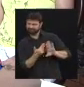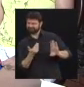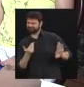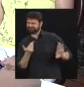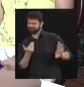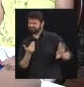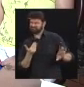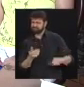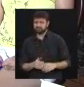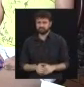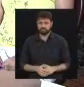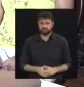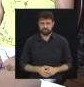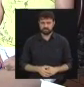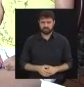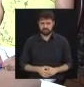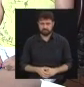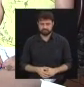afastem